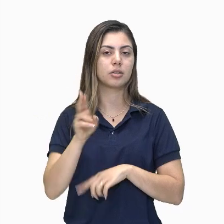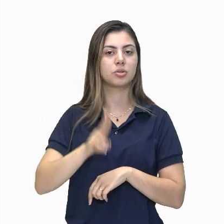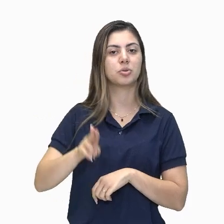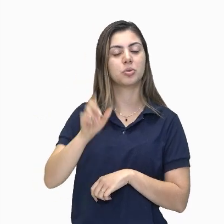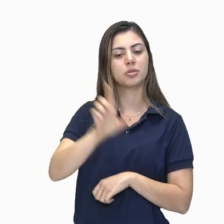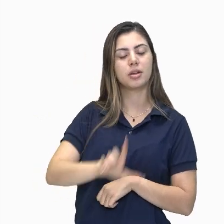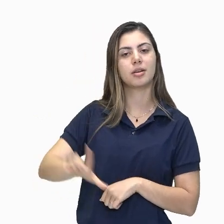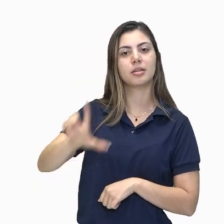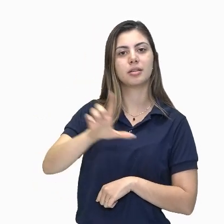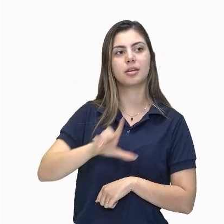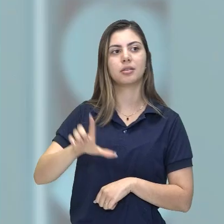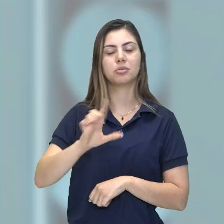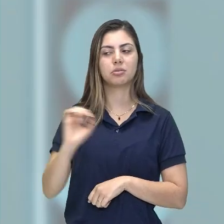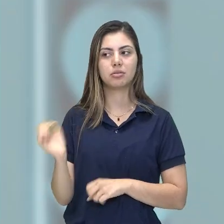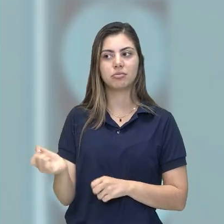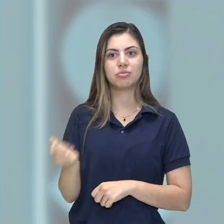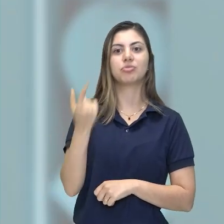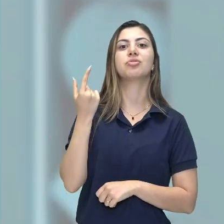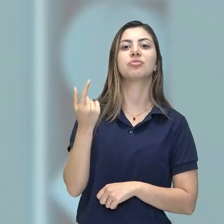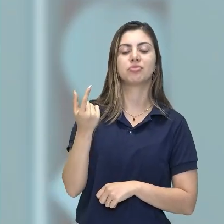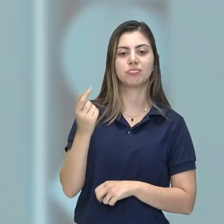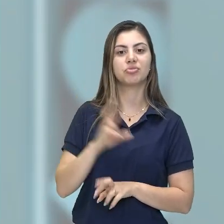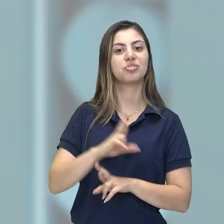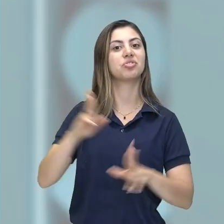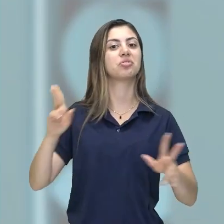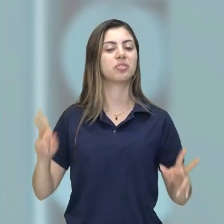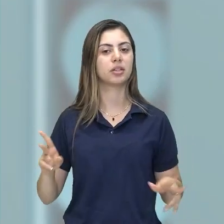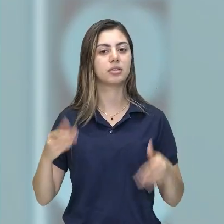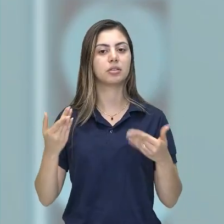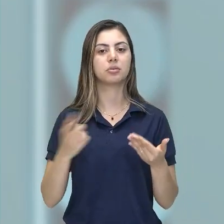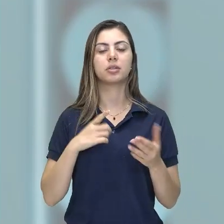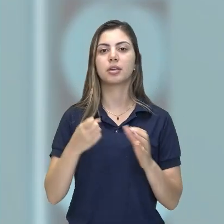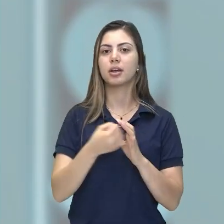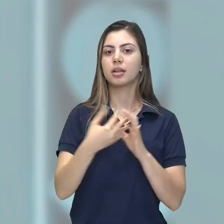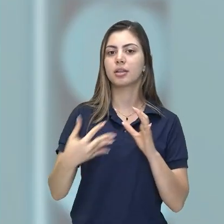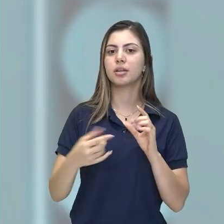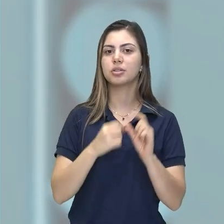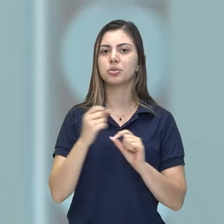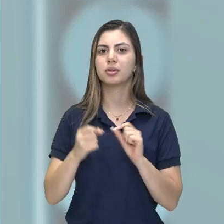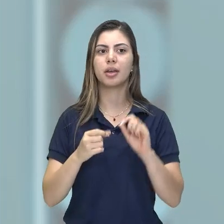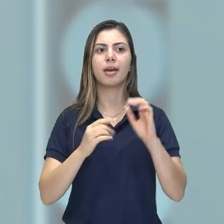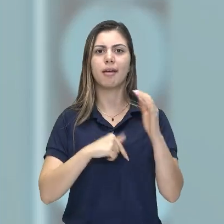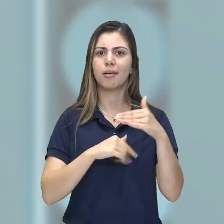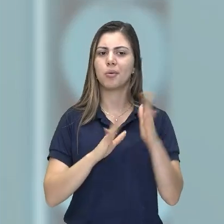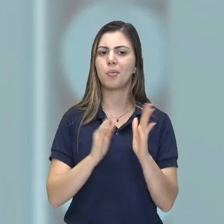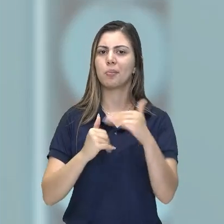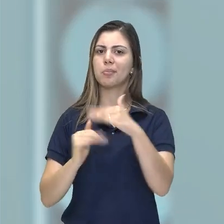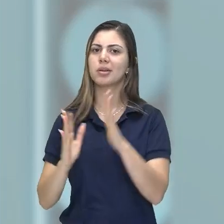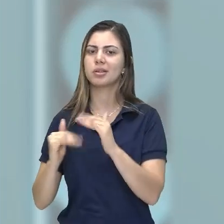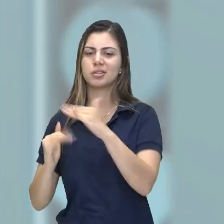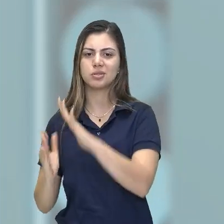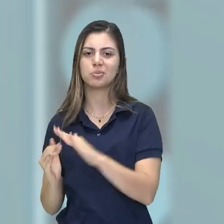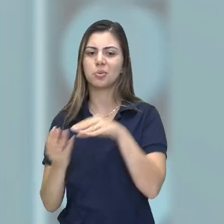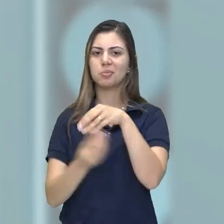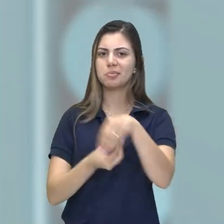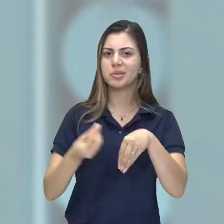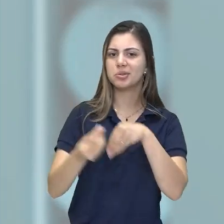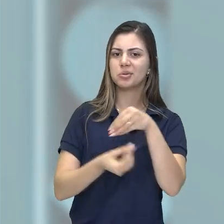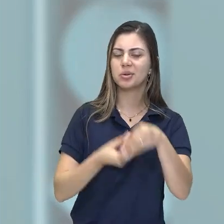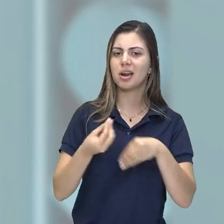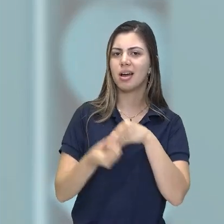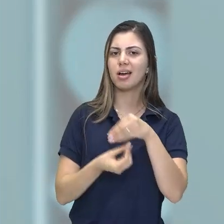bastante chocante, bastante diverso, trazendo elementos do cubismo, por exemplo. Você pensa, como é que eu vou usar elementos do cubismo, que são vários